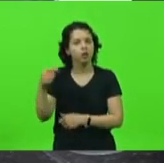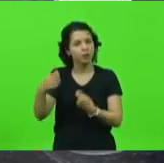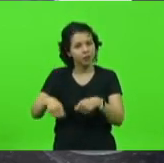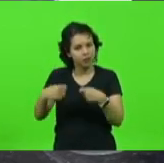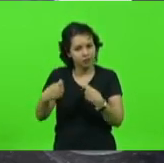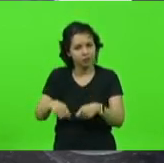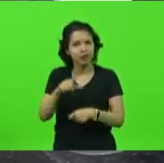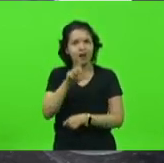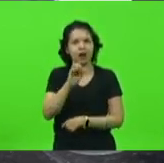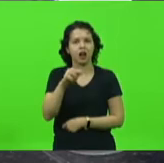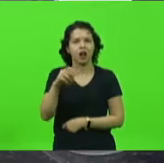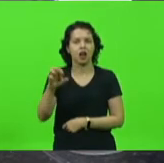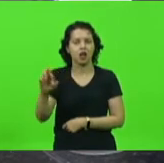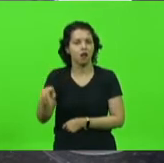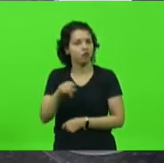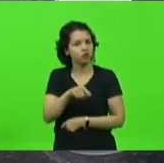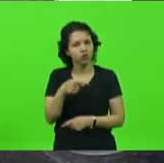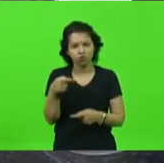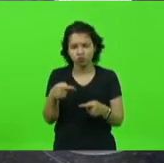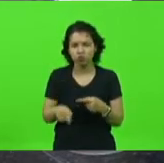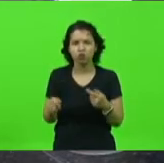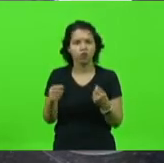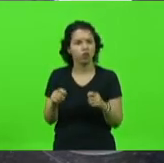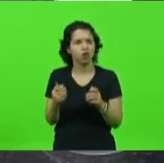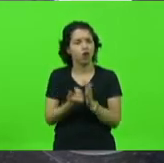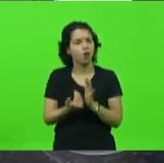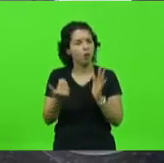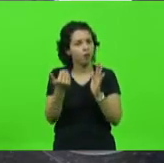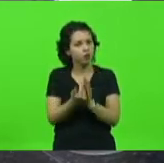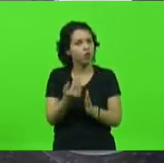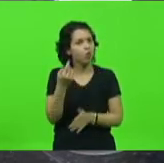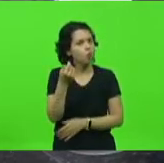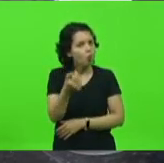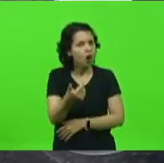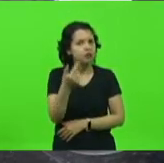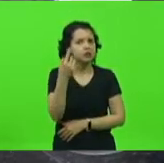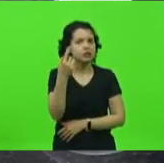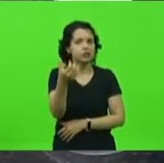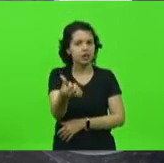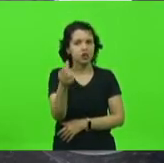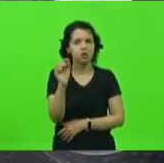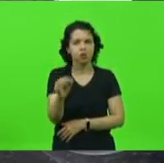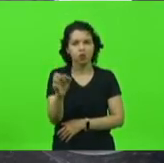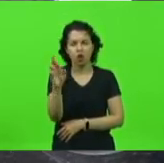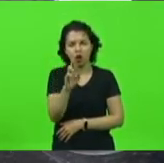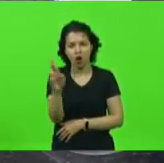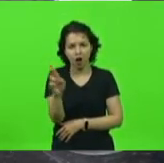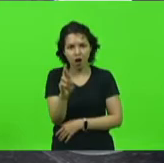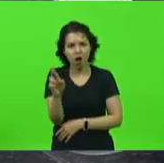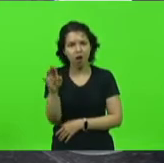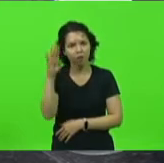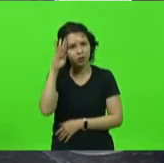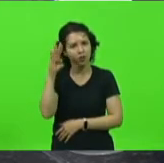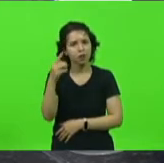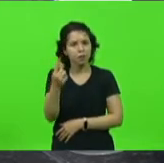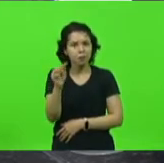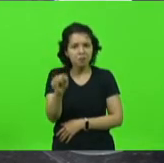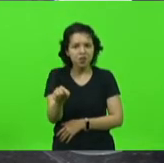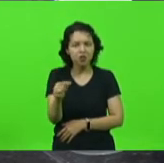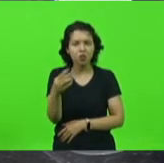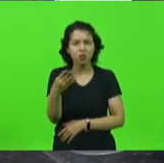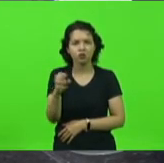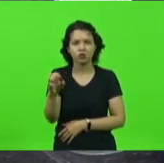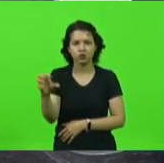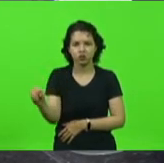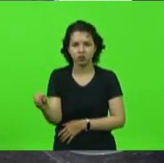Não cometam essa injustiça. Um aumento de quase R$6.000 para o oficial e 1.400 pila para a praça, vocês sabem